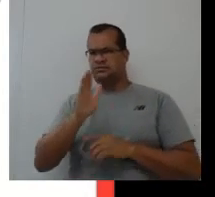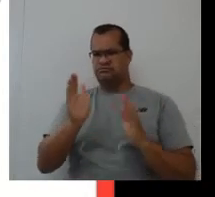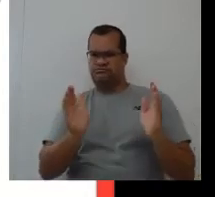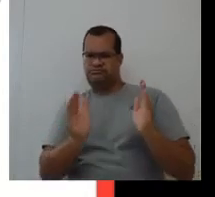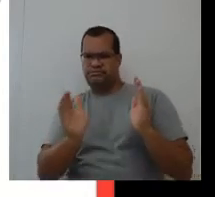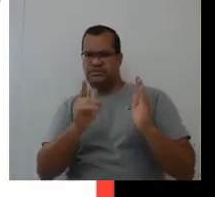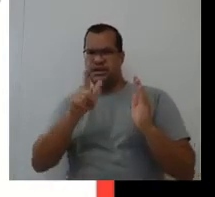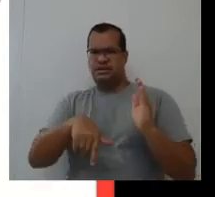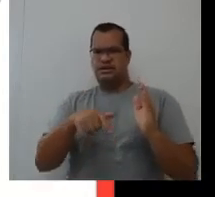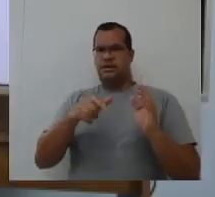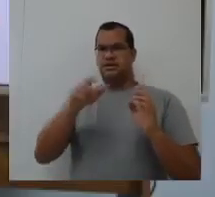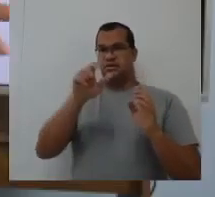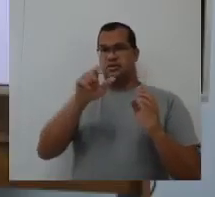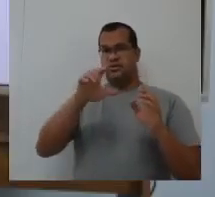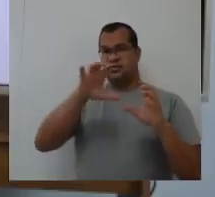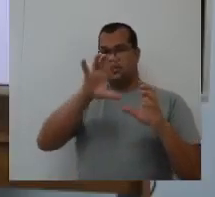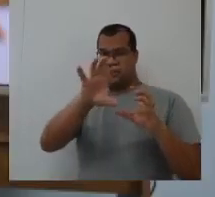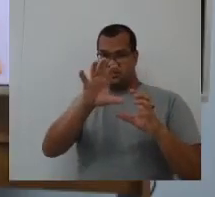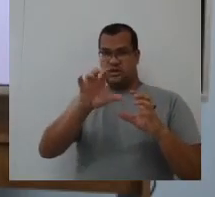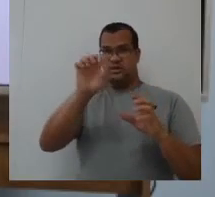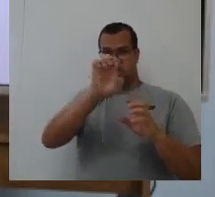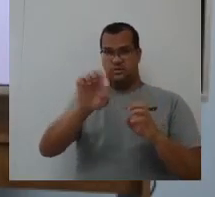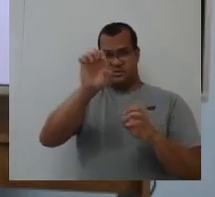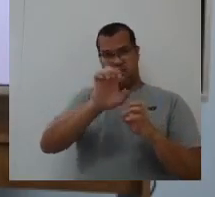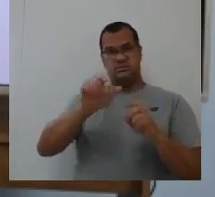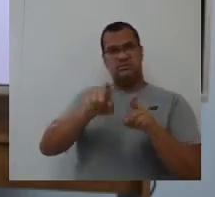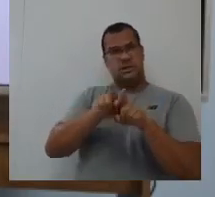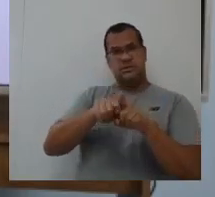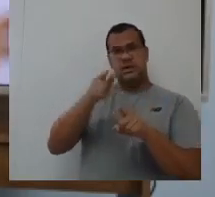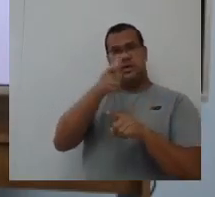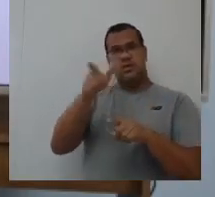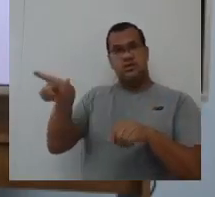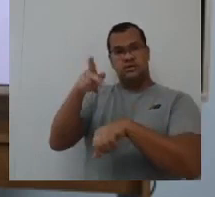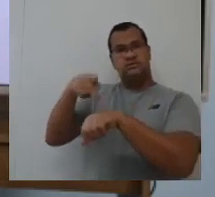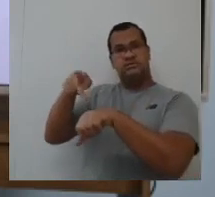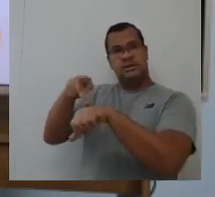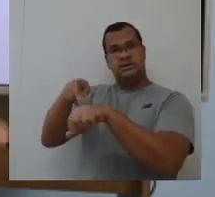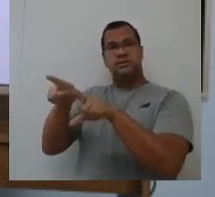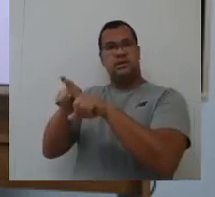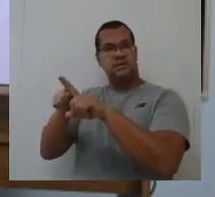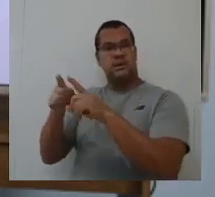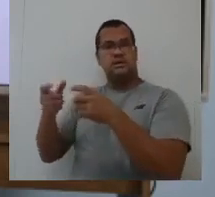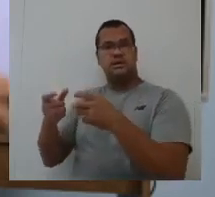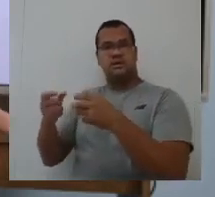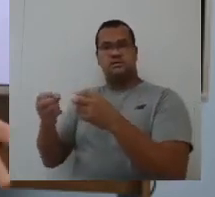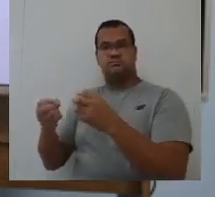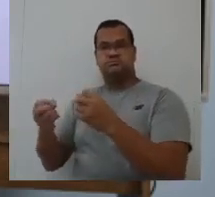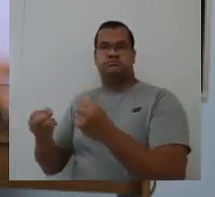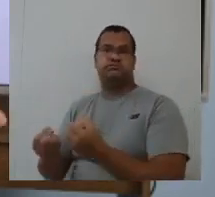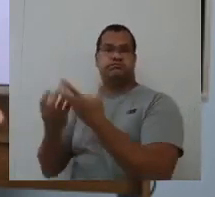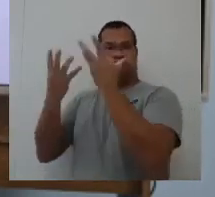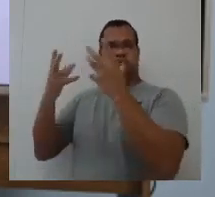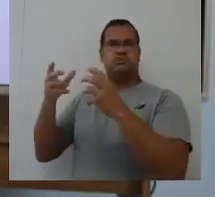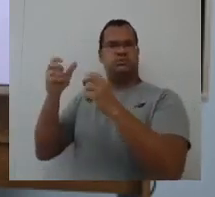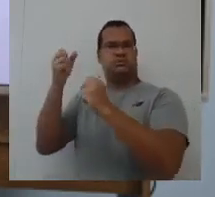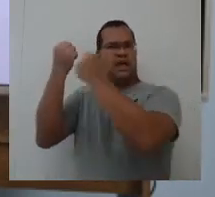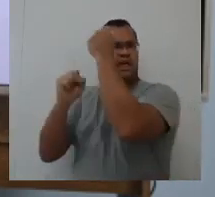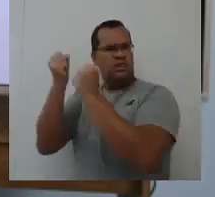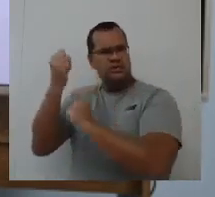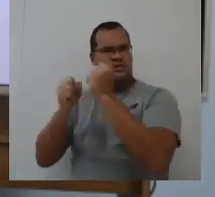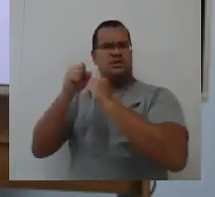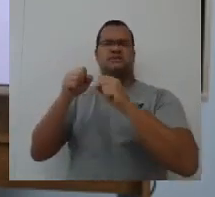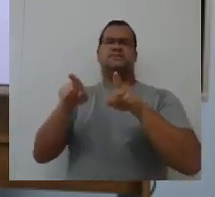do continente, porque aí nesse período aí as outras nações europeias também ganham um grande surto de desenvolvimento tecnológico e industrial.